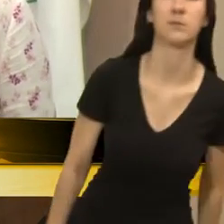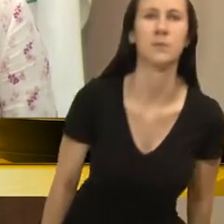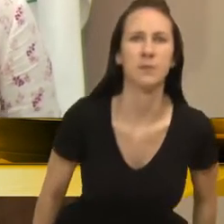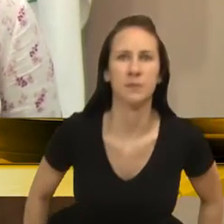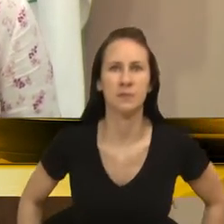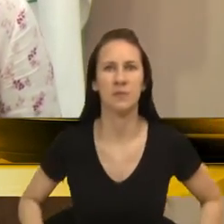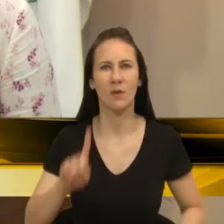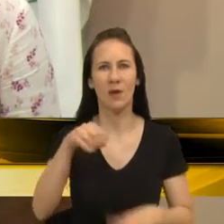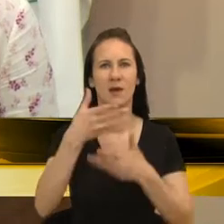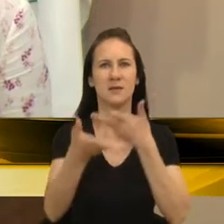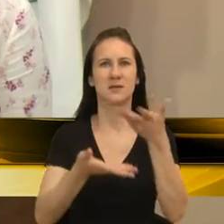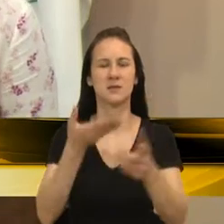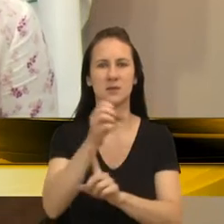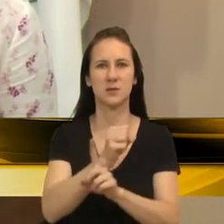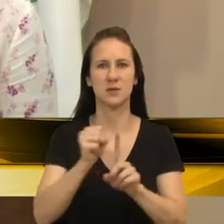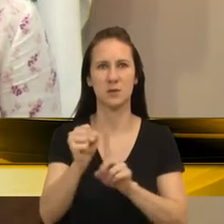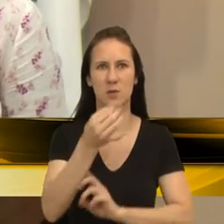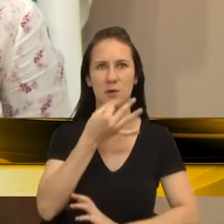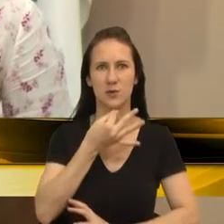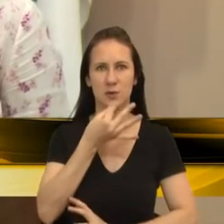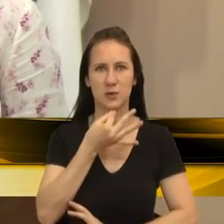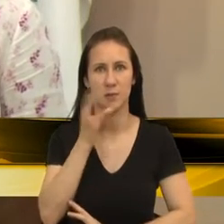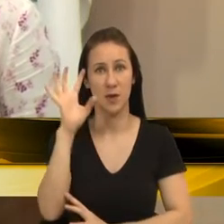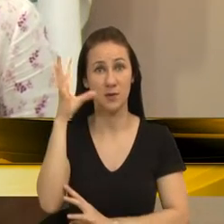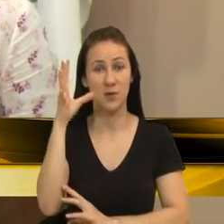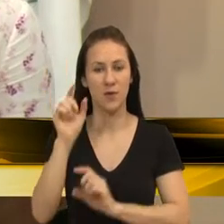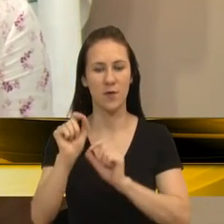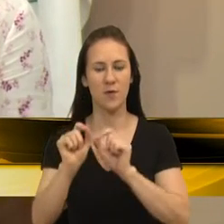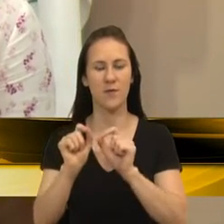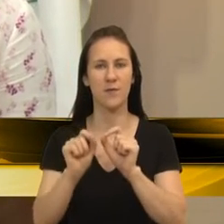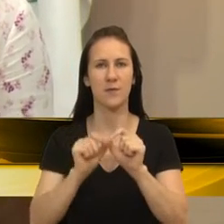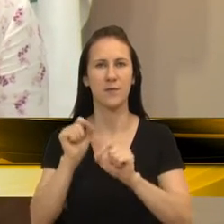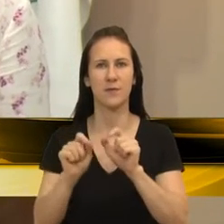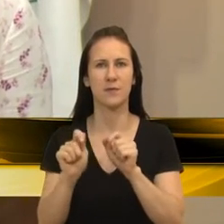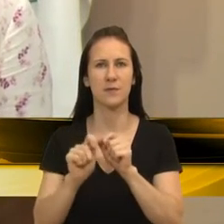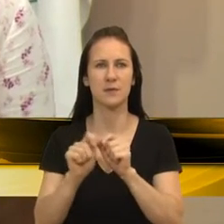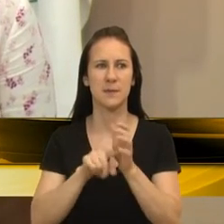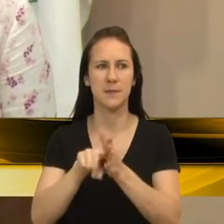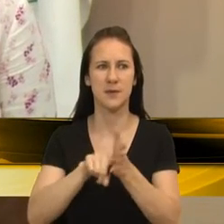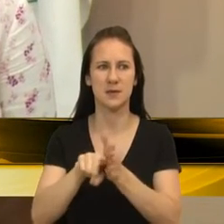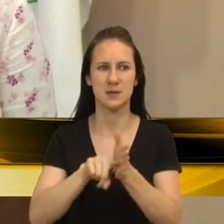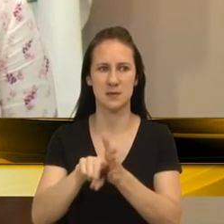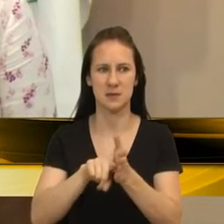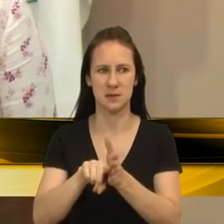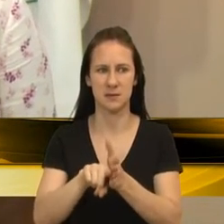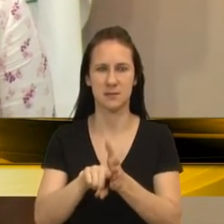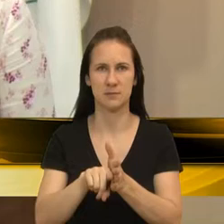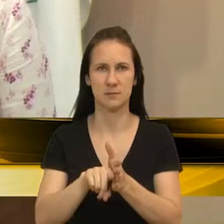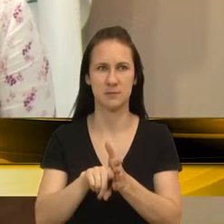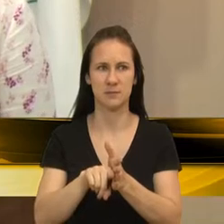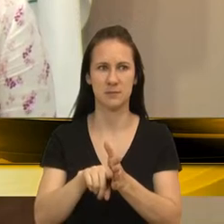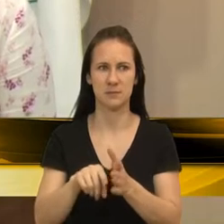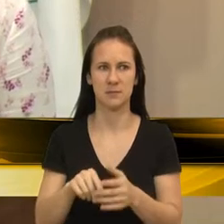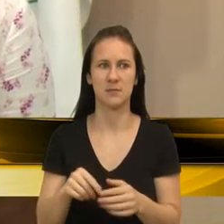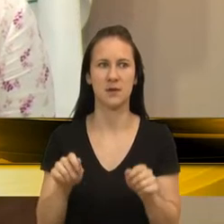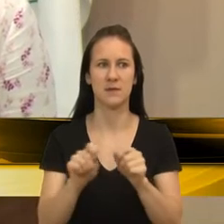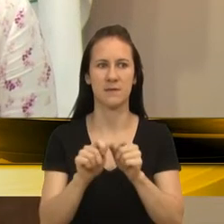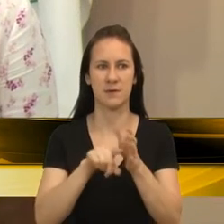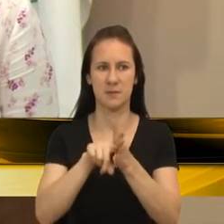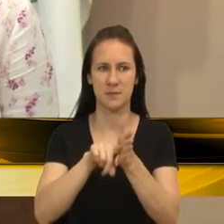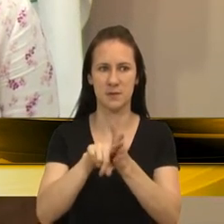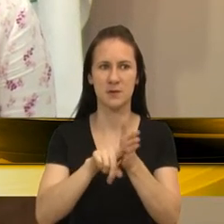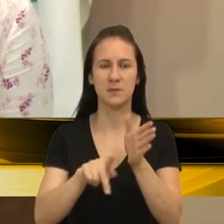fazer uma pesquisa de mercado, e aí, junto com a Universidade de Caxias do Sul, realizou uma pesquisa para